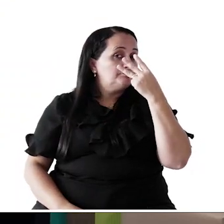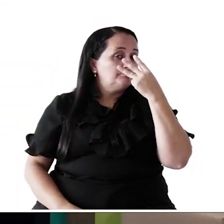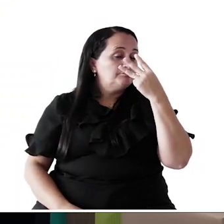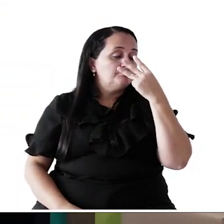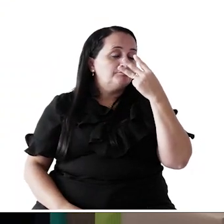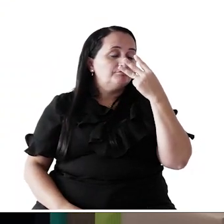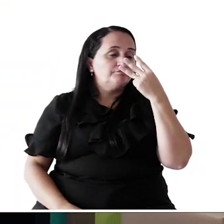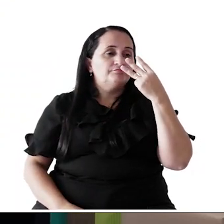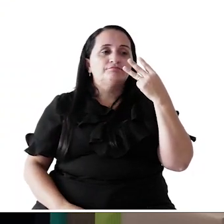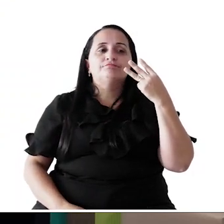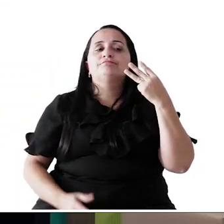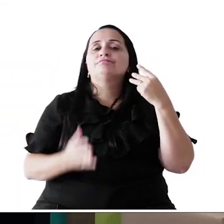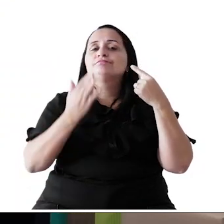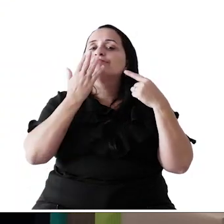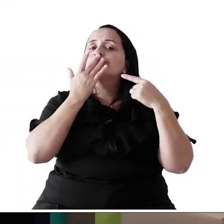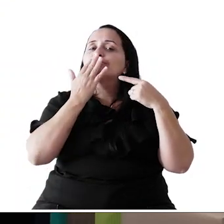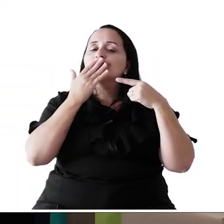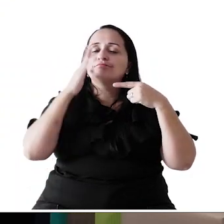porções.